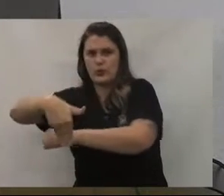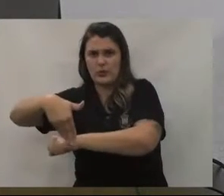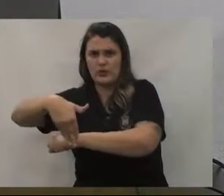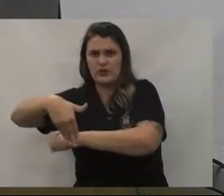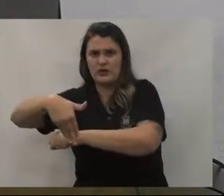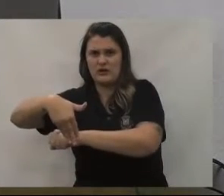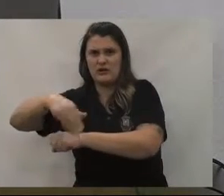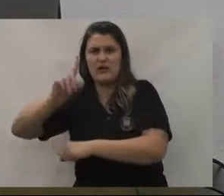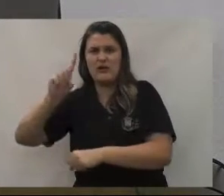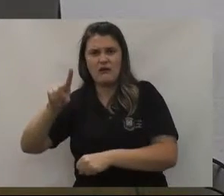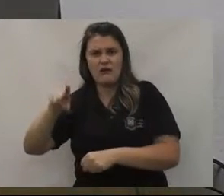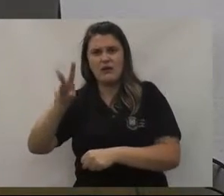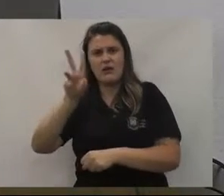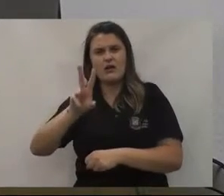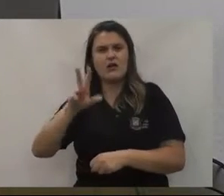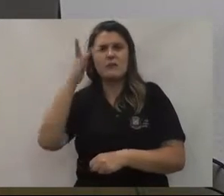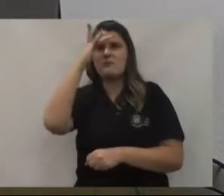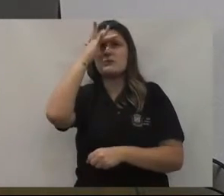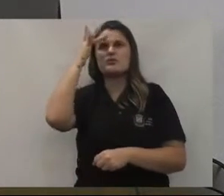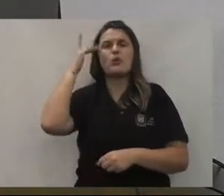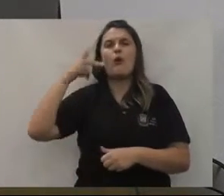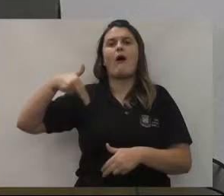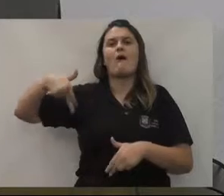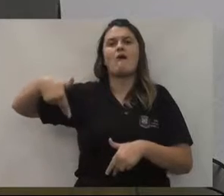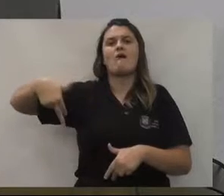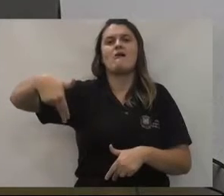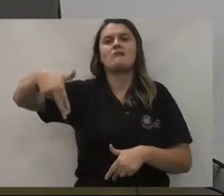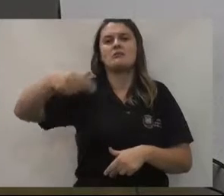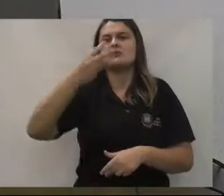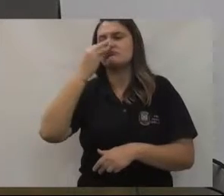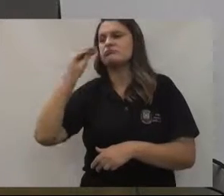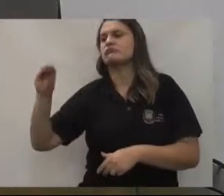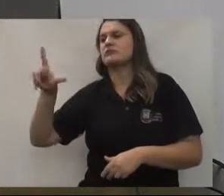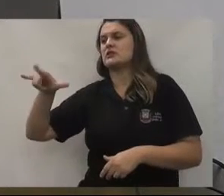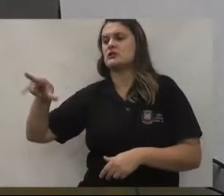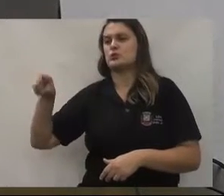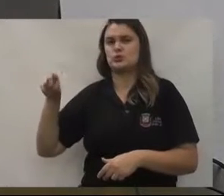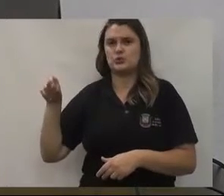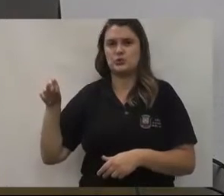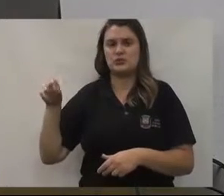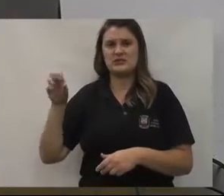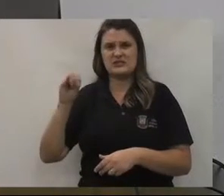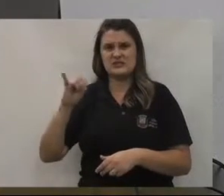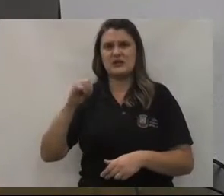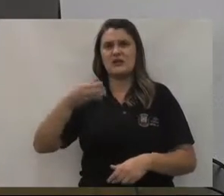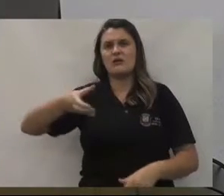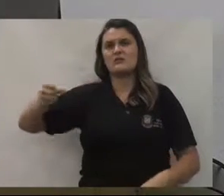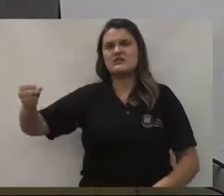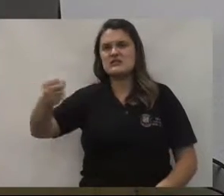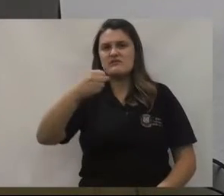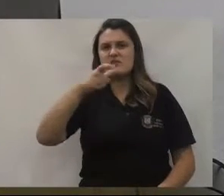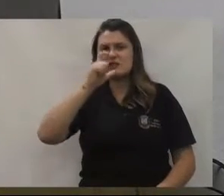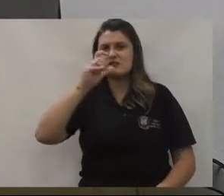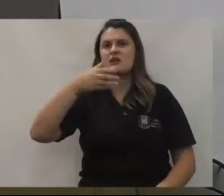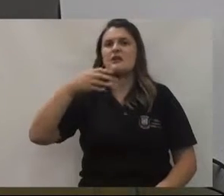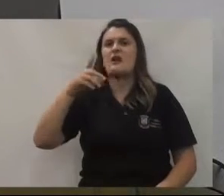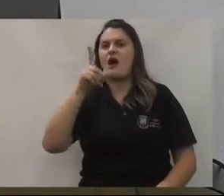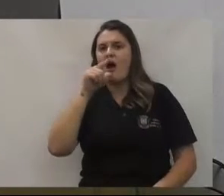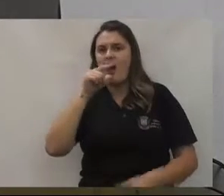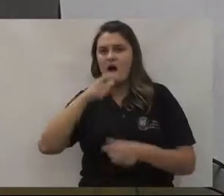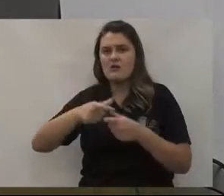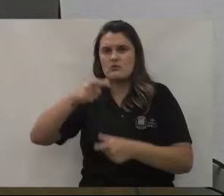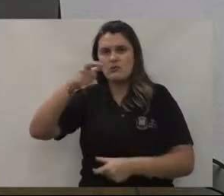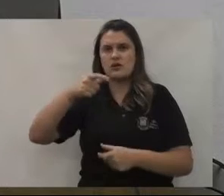por aquelas pessoas que andam por ali. Vão colocar uma latinha de cerveja, uma garrafa de água